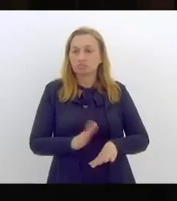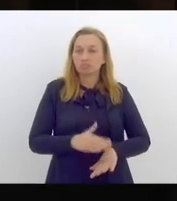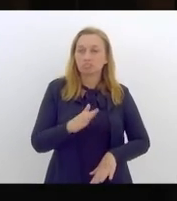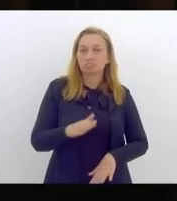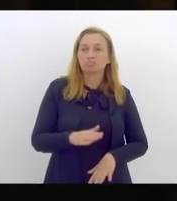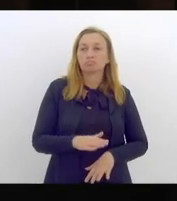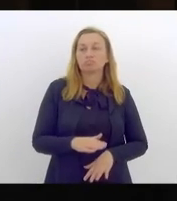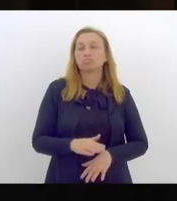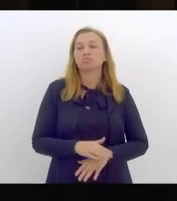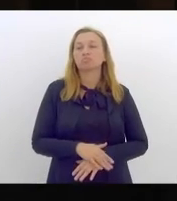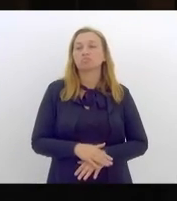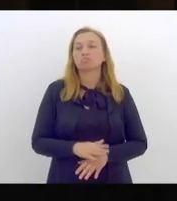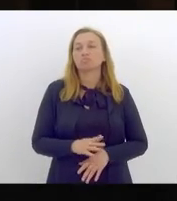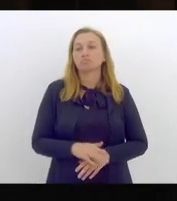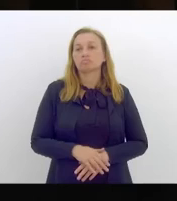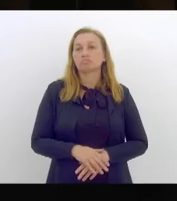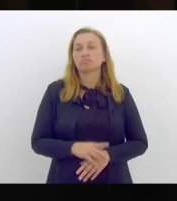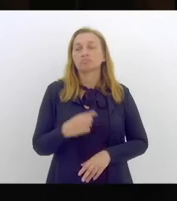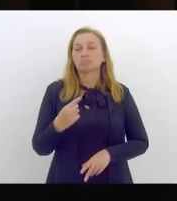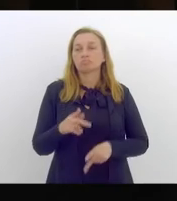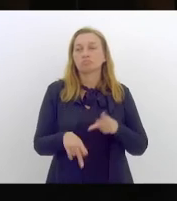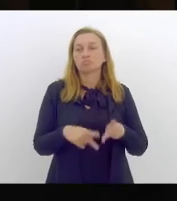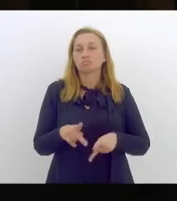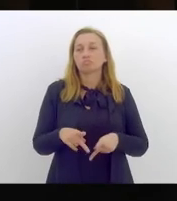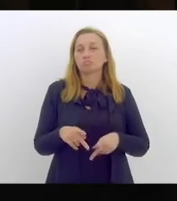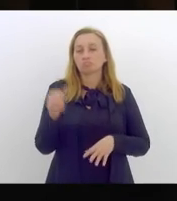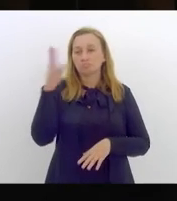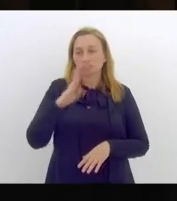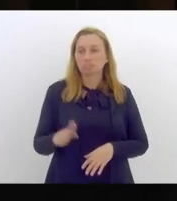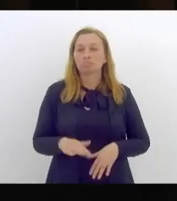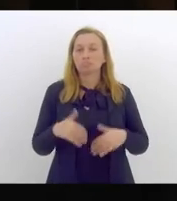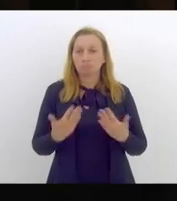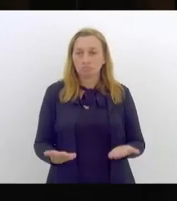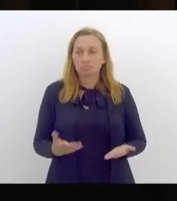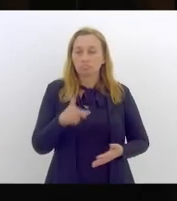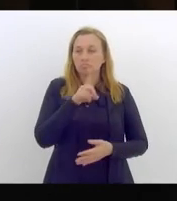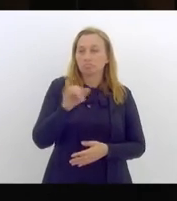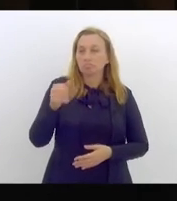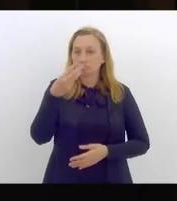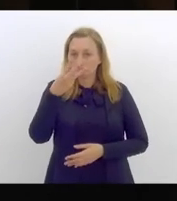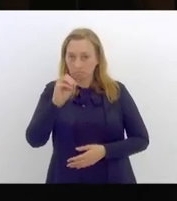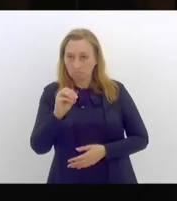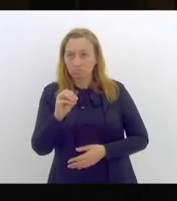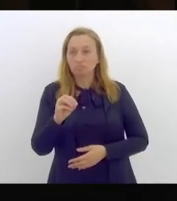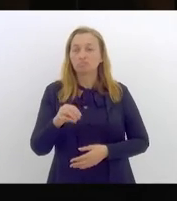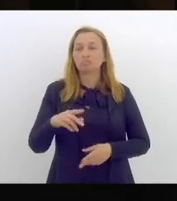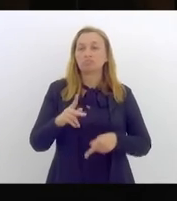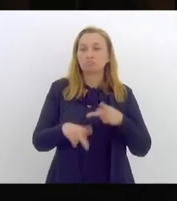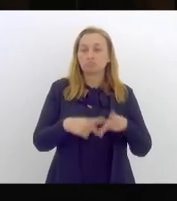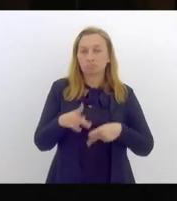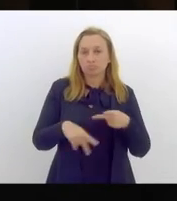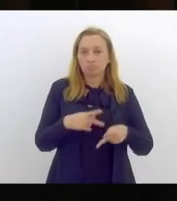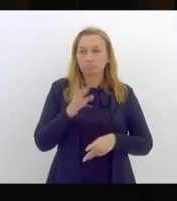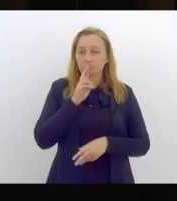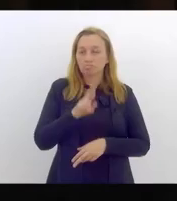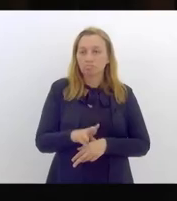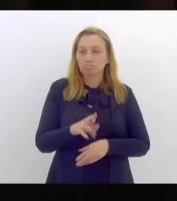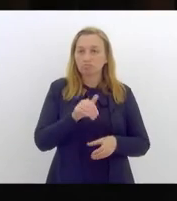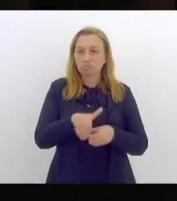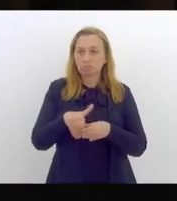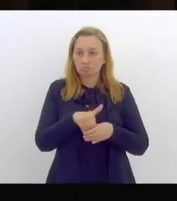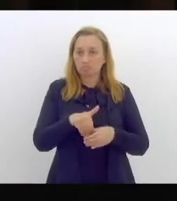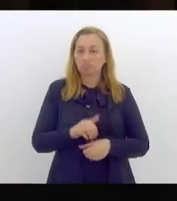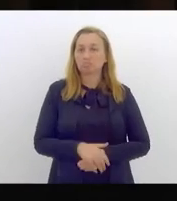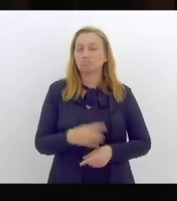mais fragilizando a nossa população no Brasil. Então, que dia 30 a população brasileira dê resposta nas